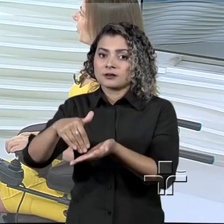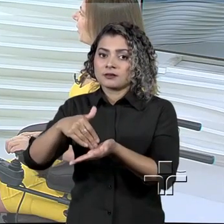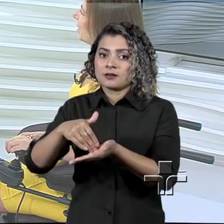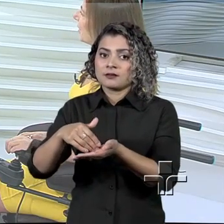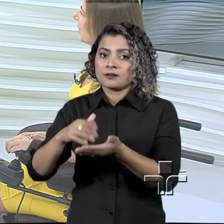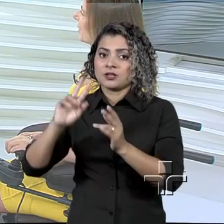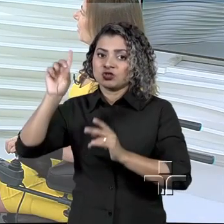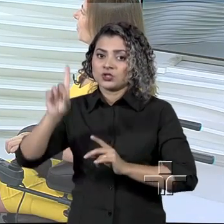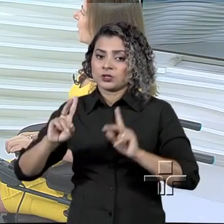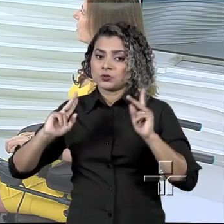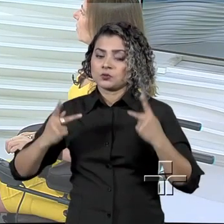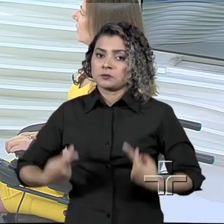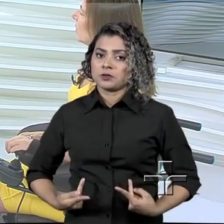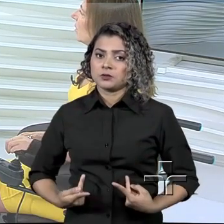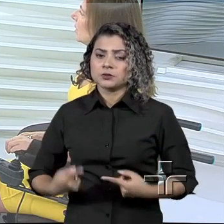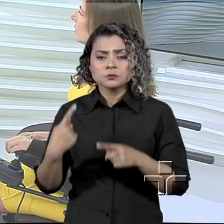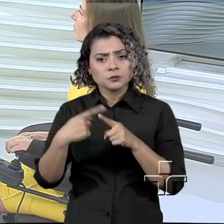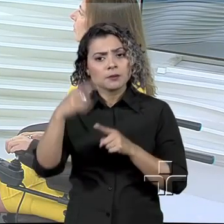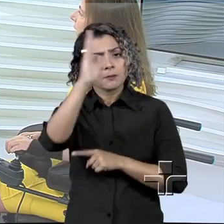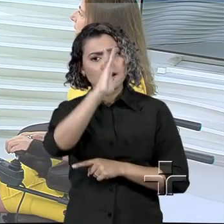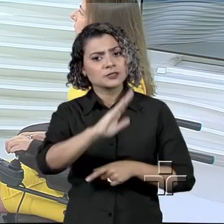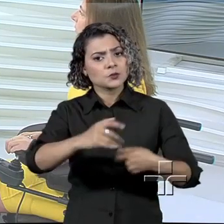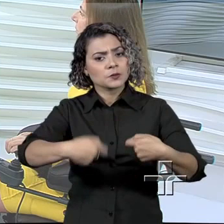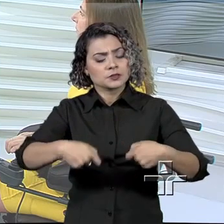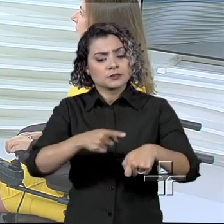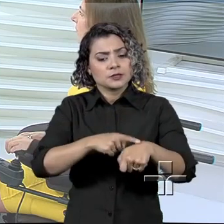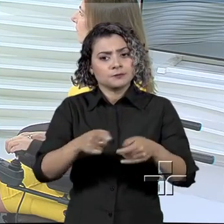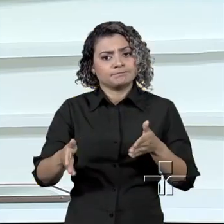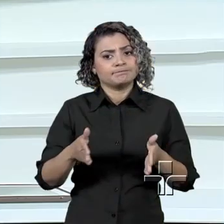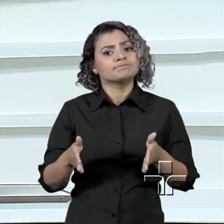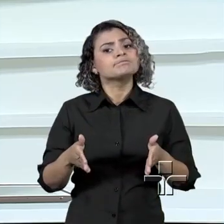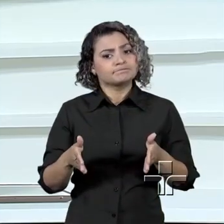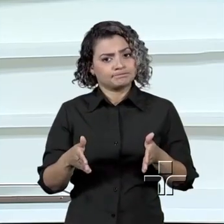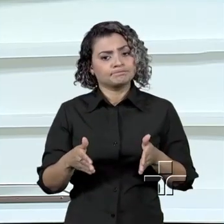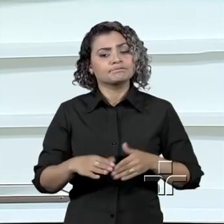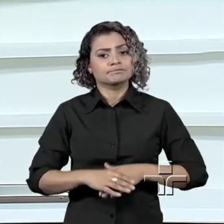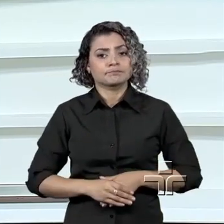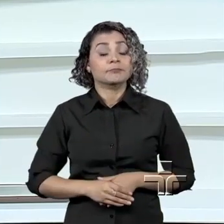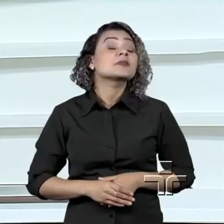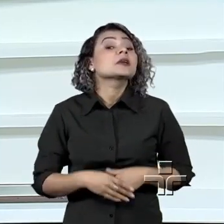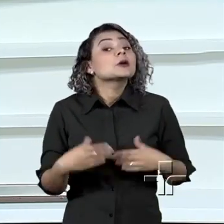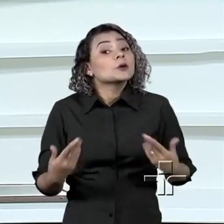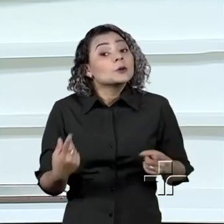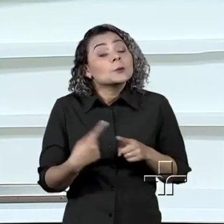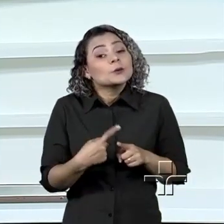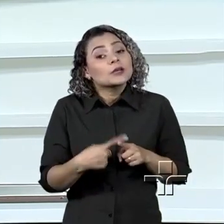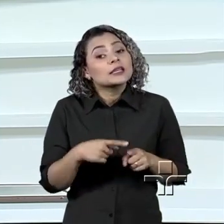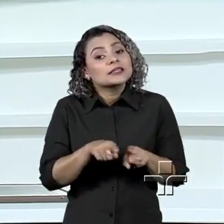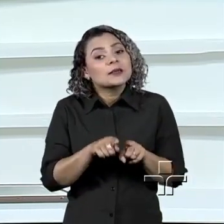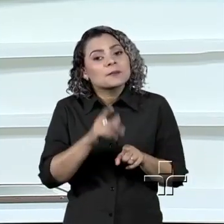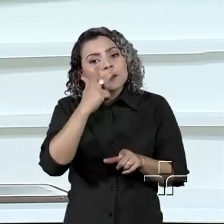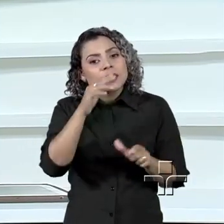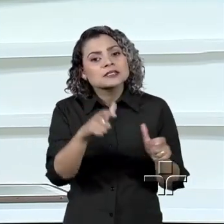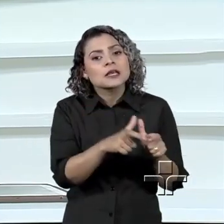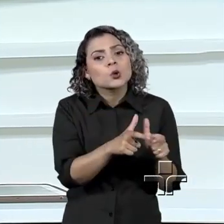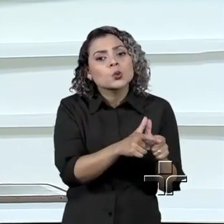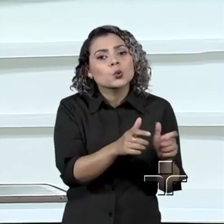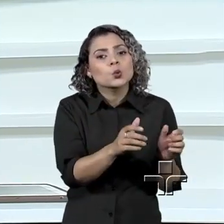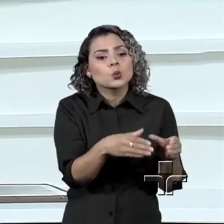dê a importância que o Brasil precisa nesse momento. Que incluiria também